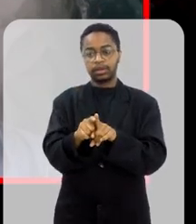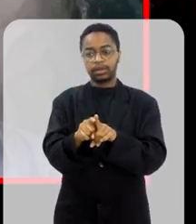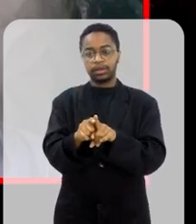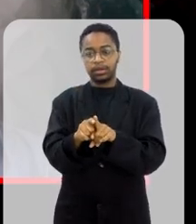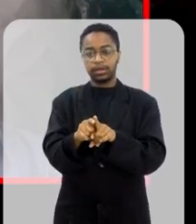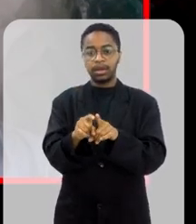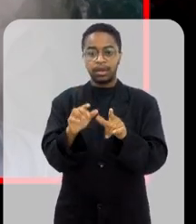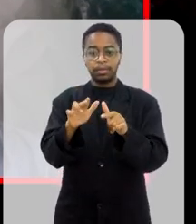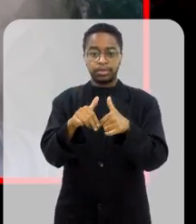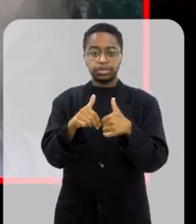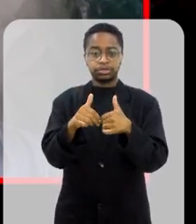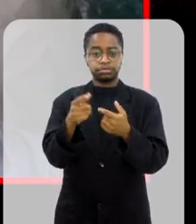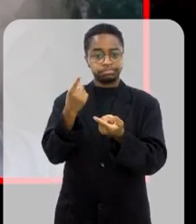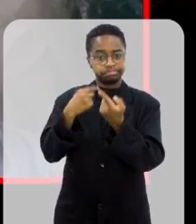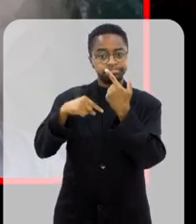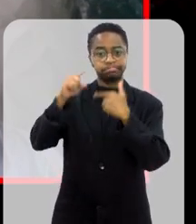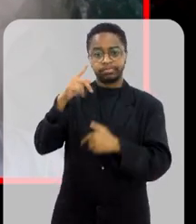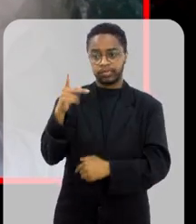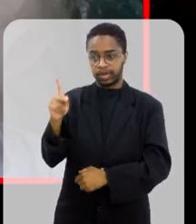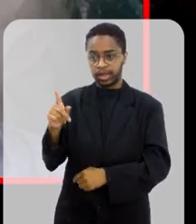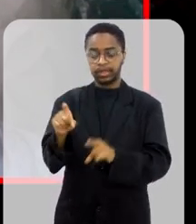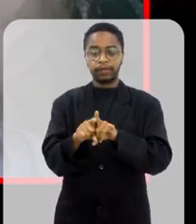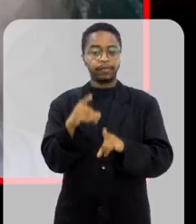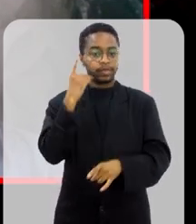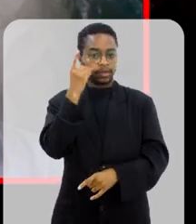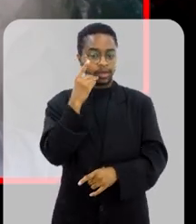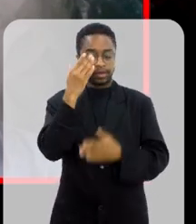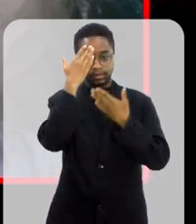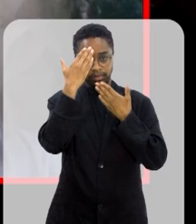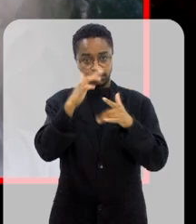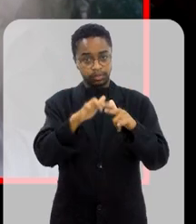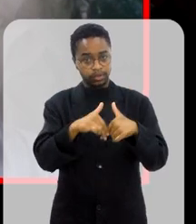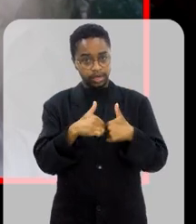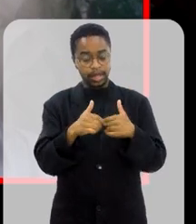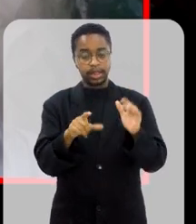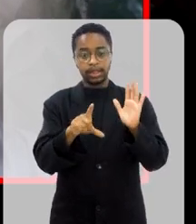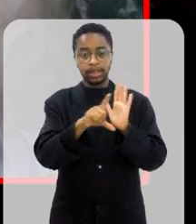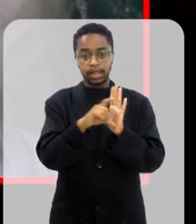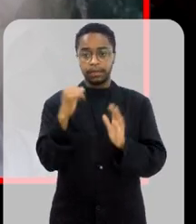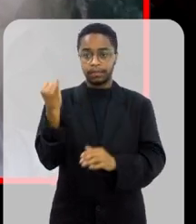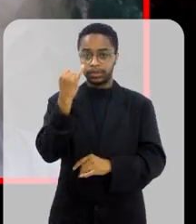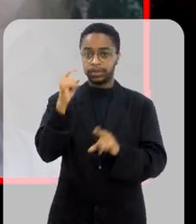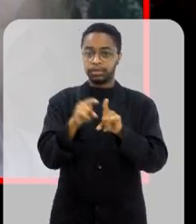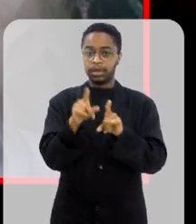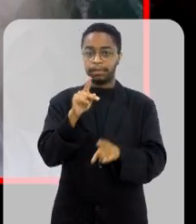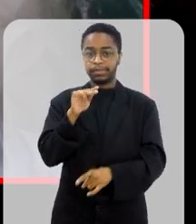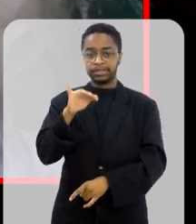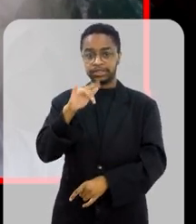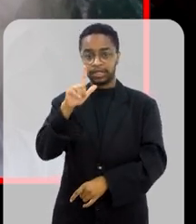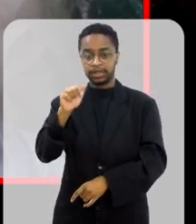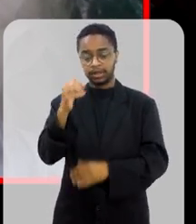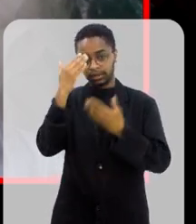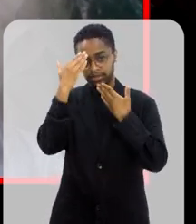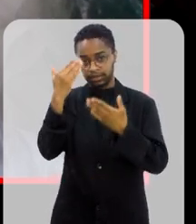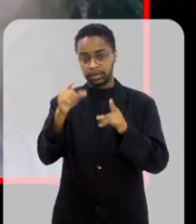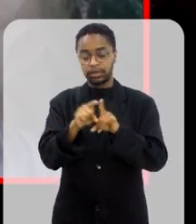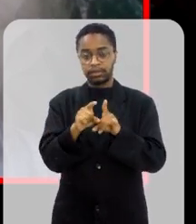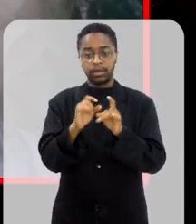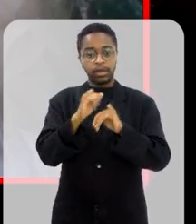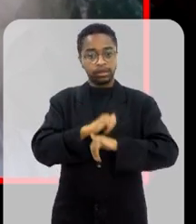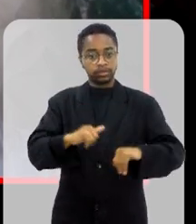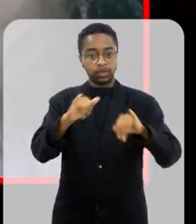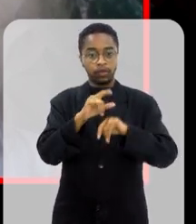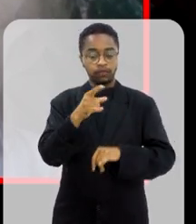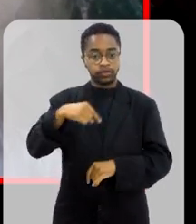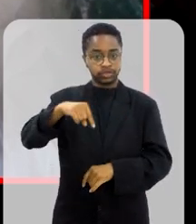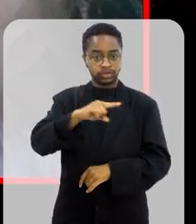resiliência e pelo sucesso que ela está tendo. Ao deputado por essas leis que são importantes realmente, a você, Priscila, por abrir e deixar aqui